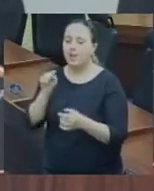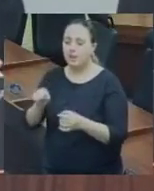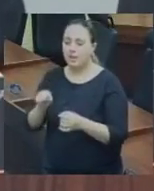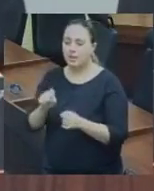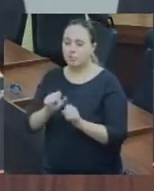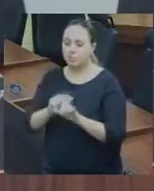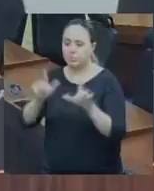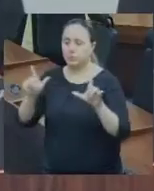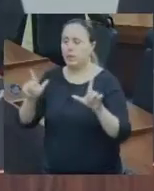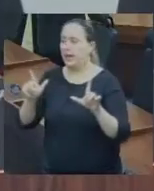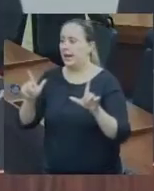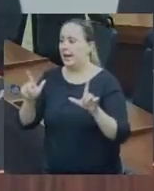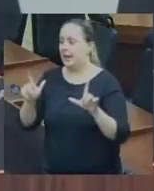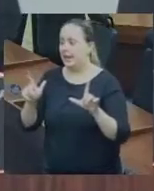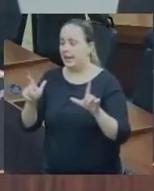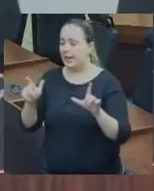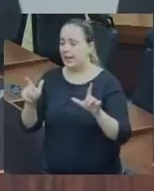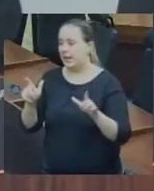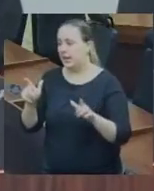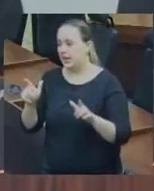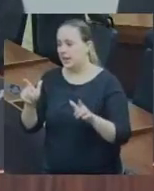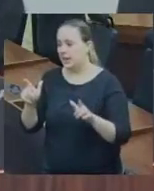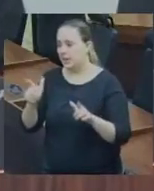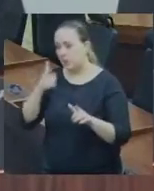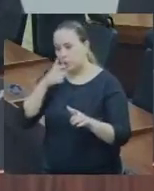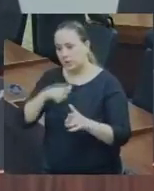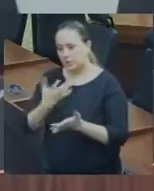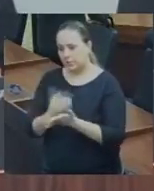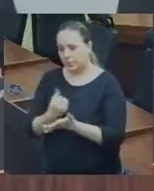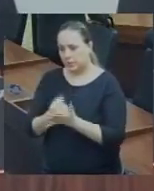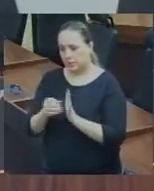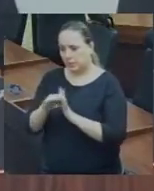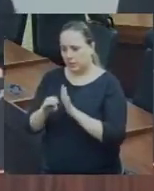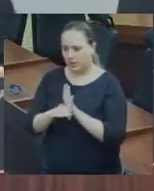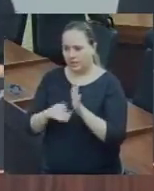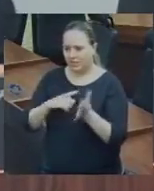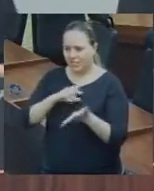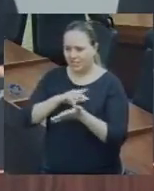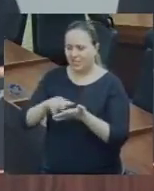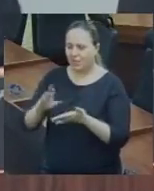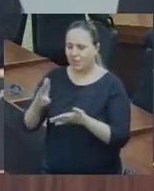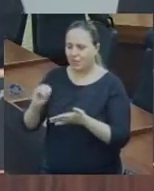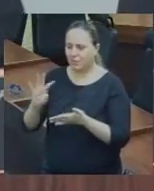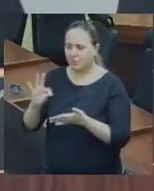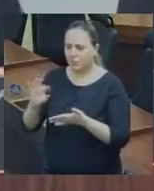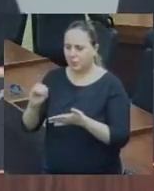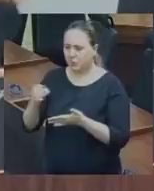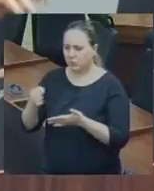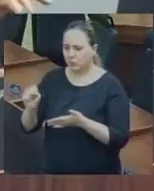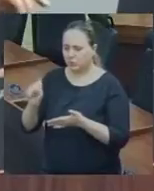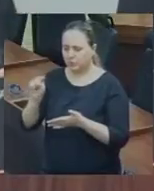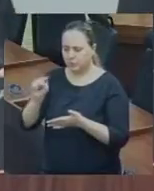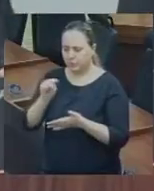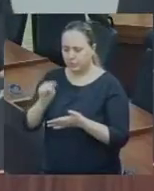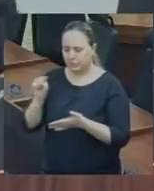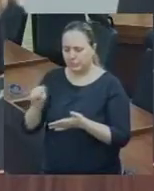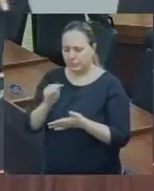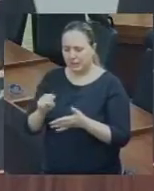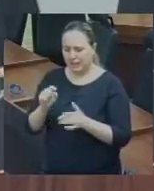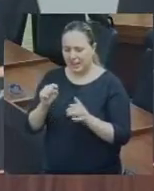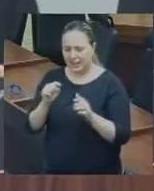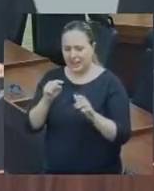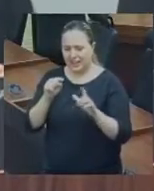pra efetivamente baixar o programa é cheio de botões download abaixo aqui clique